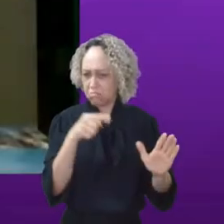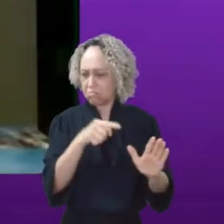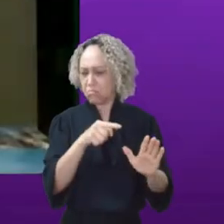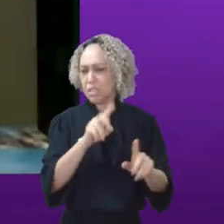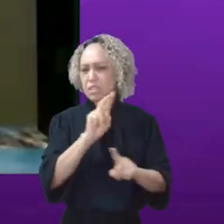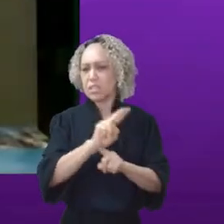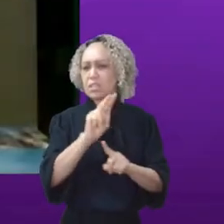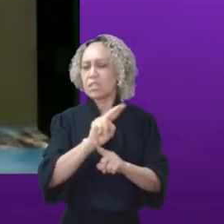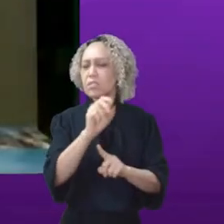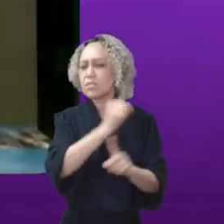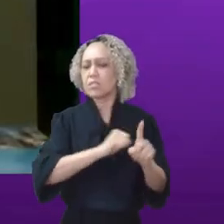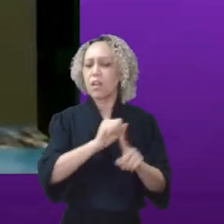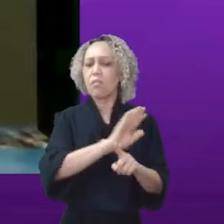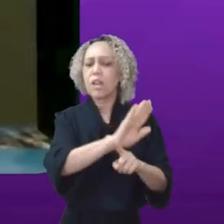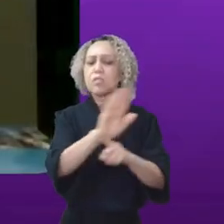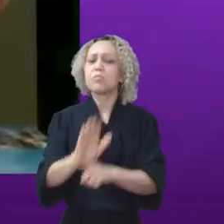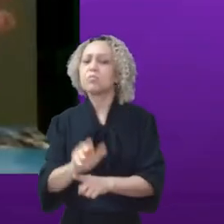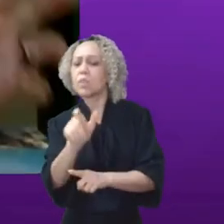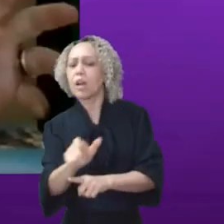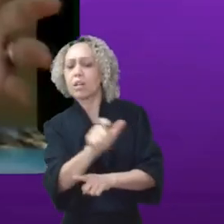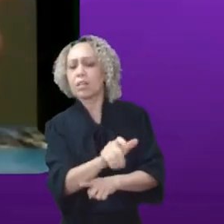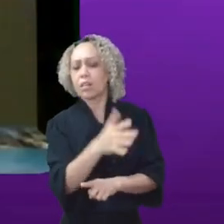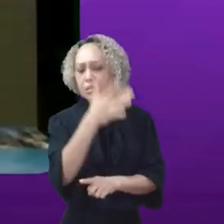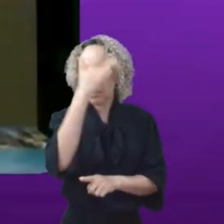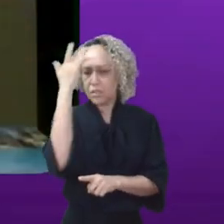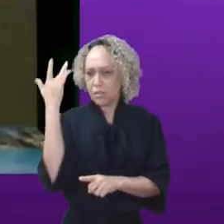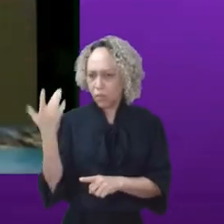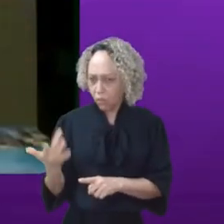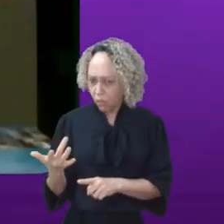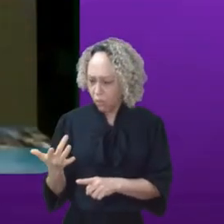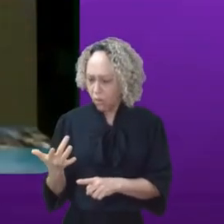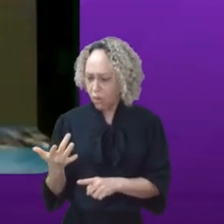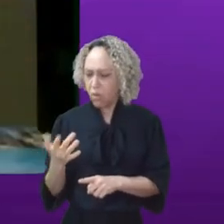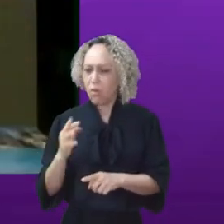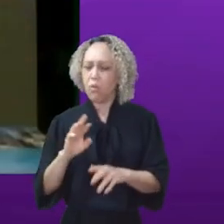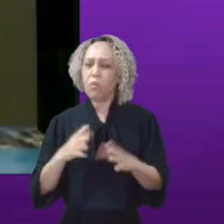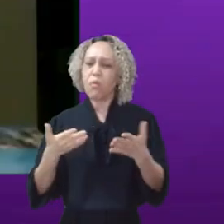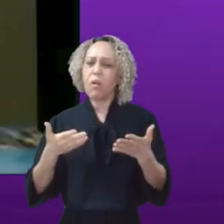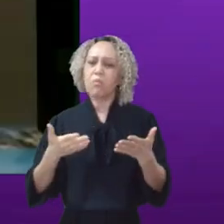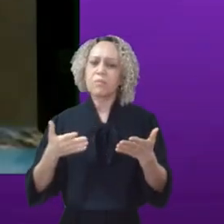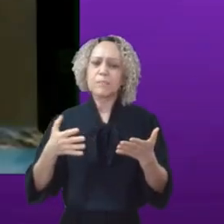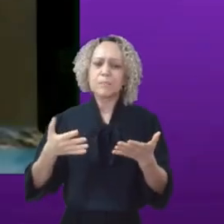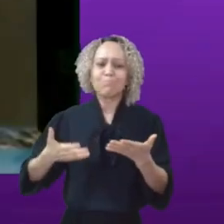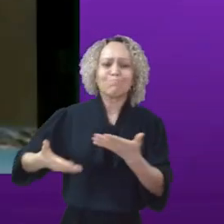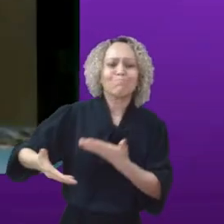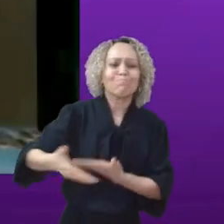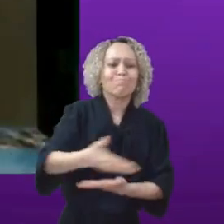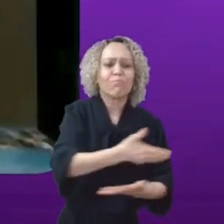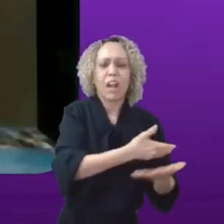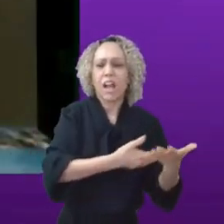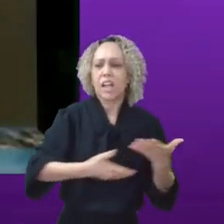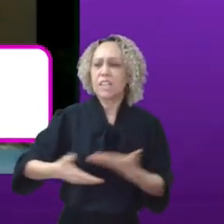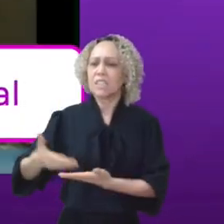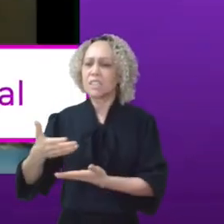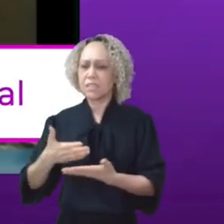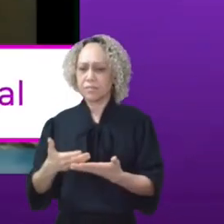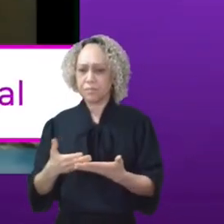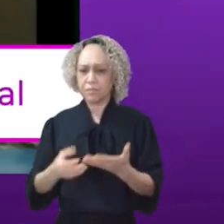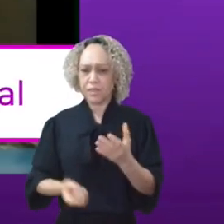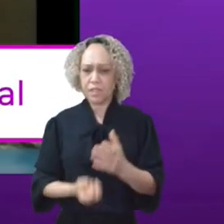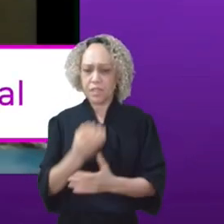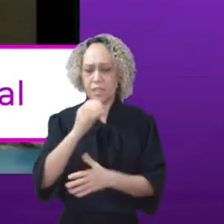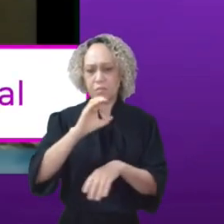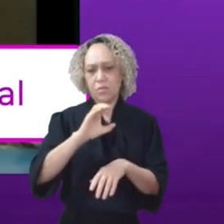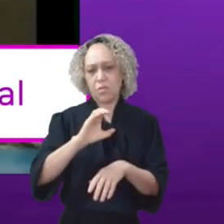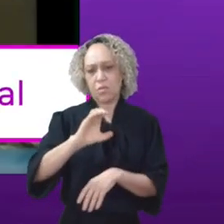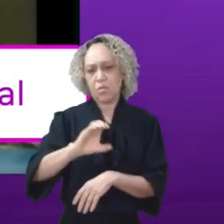social, qual é a grande rede de serviços da assistência social, né? Nós passamos a implantar os CRAS, os